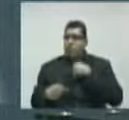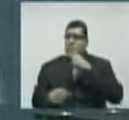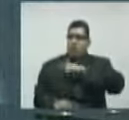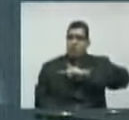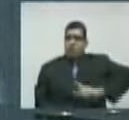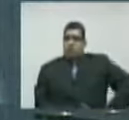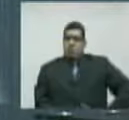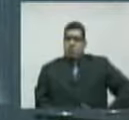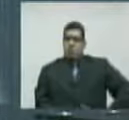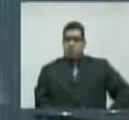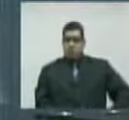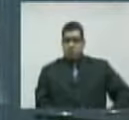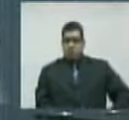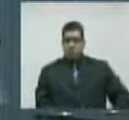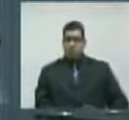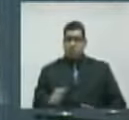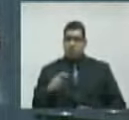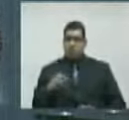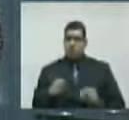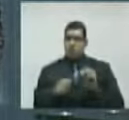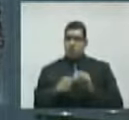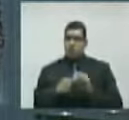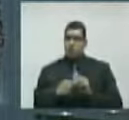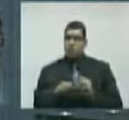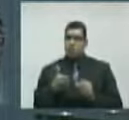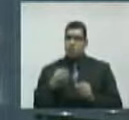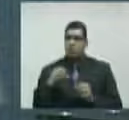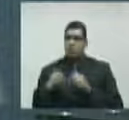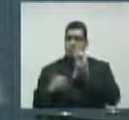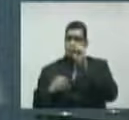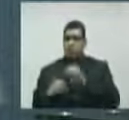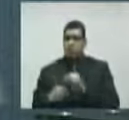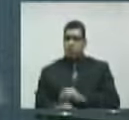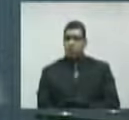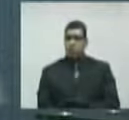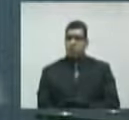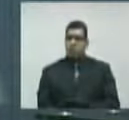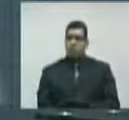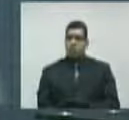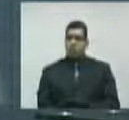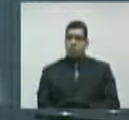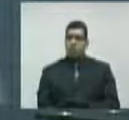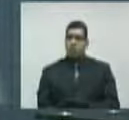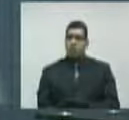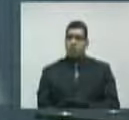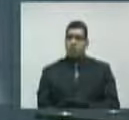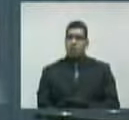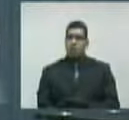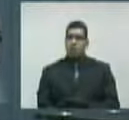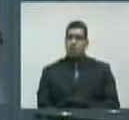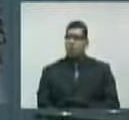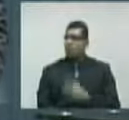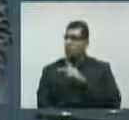vereador. Anulou 100% do recurso de creche previsto no orçamento do ano